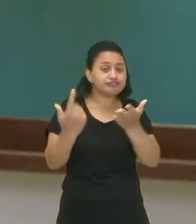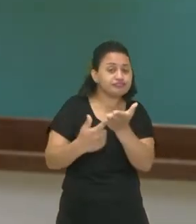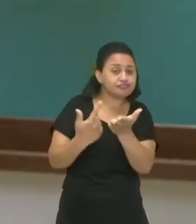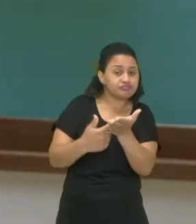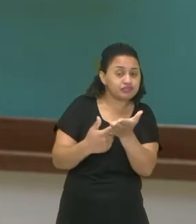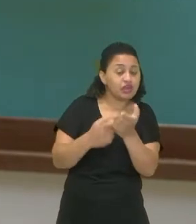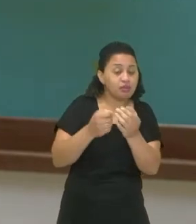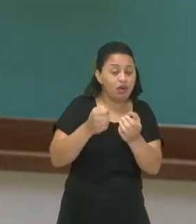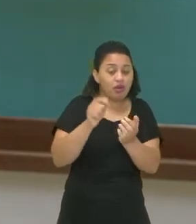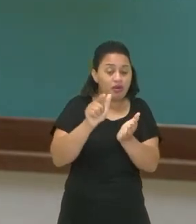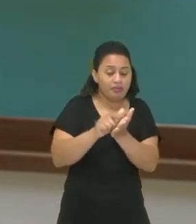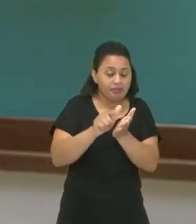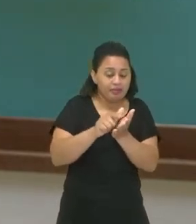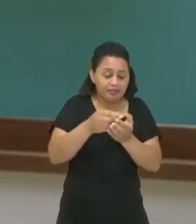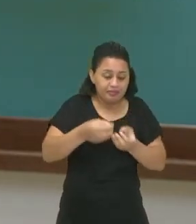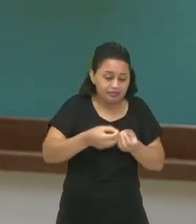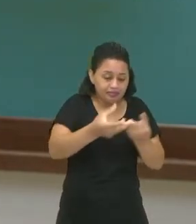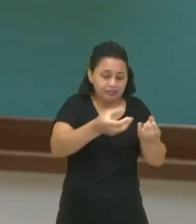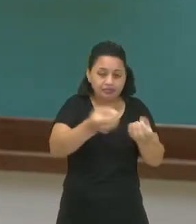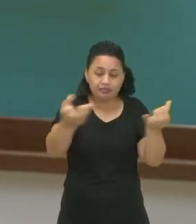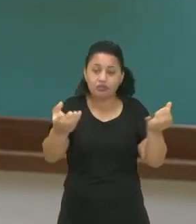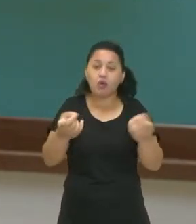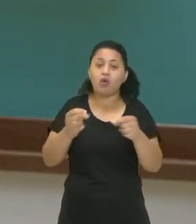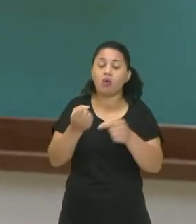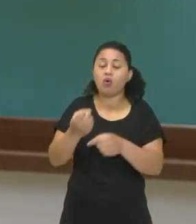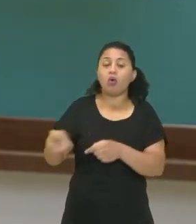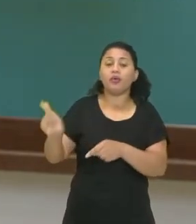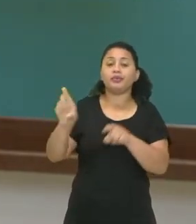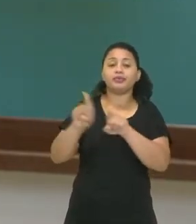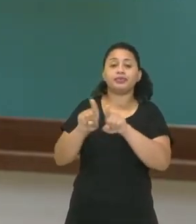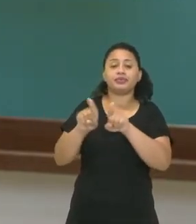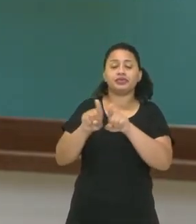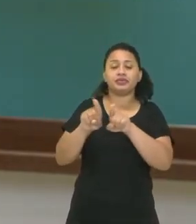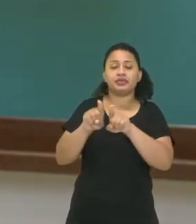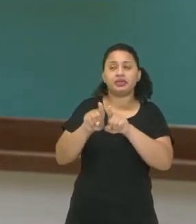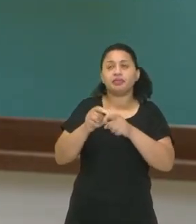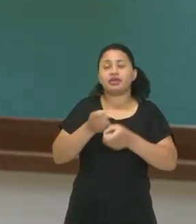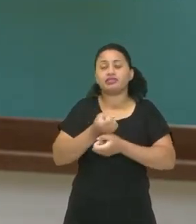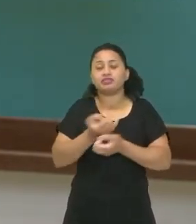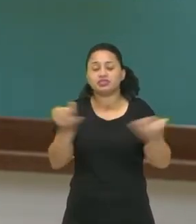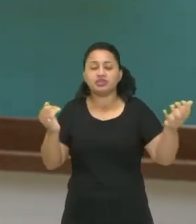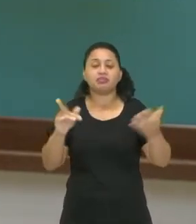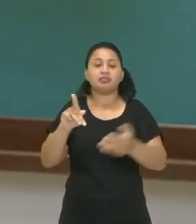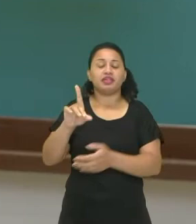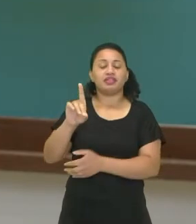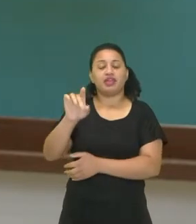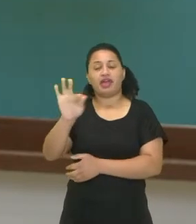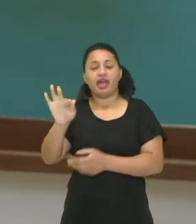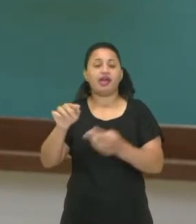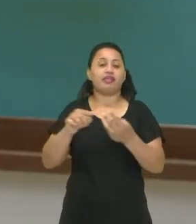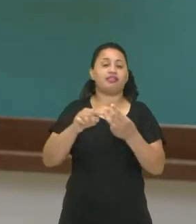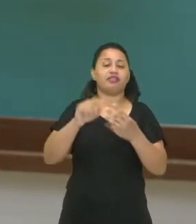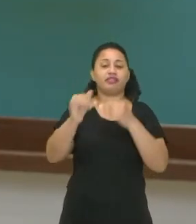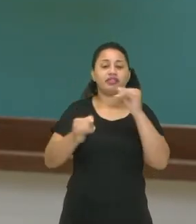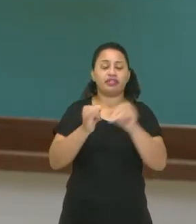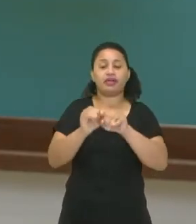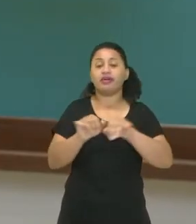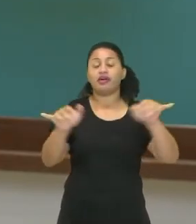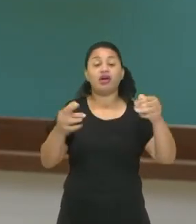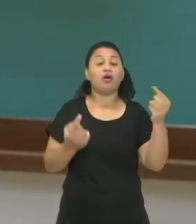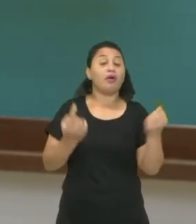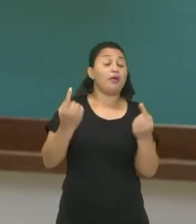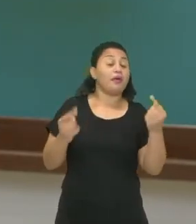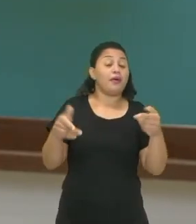livros fisicamente, posso semear livros em formato PDF, posso distribuir online. Qual que hoje,